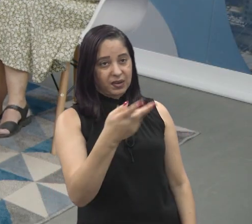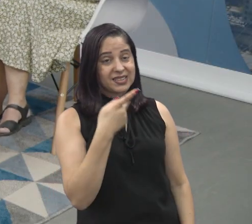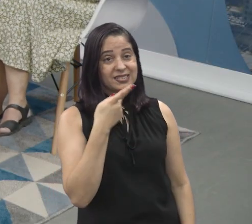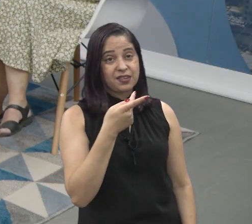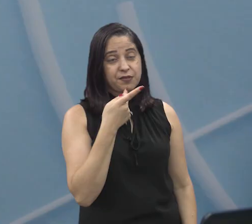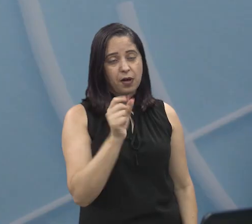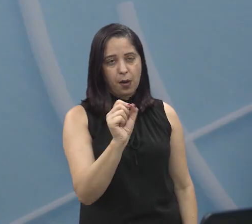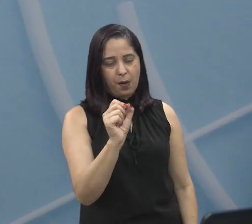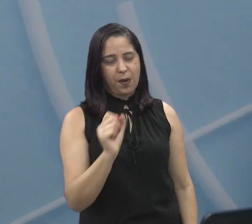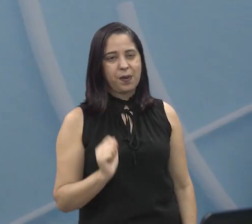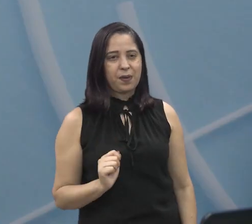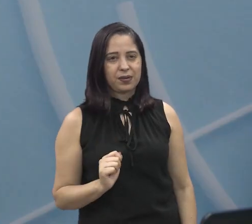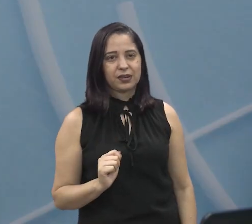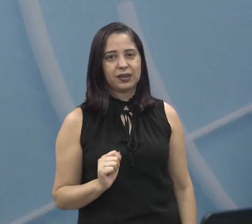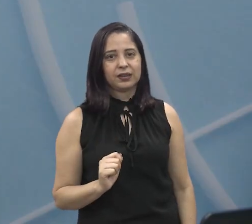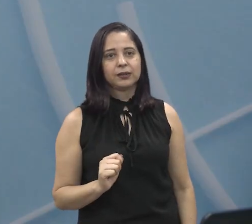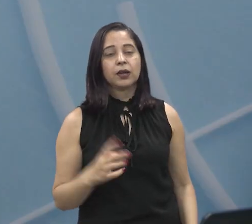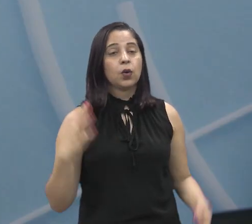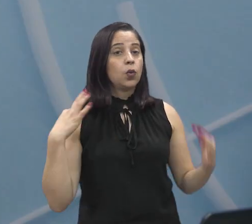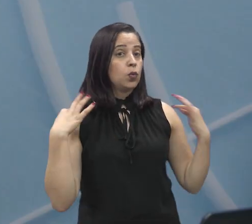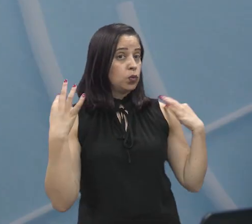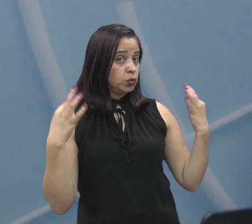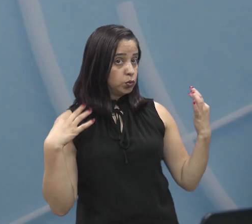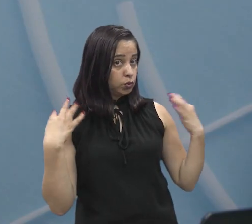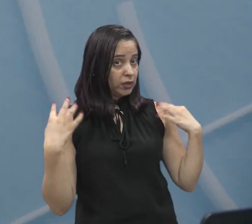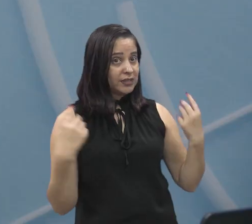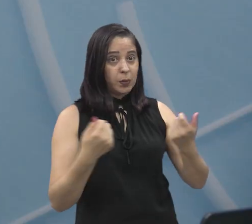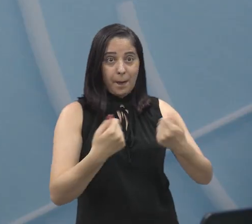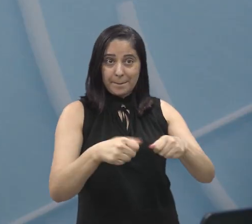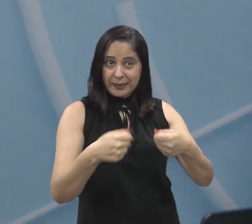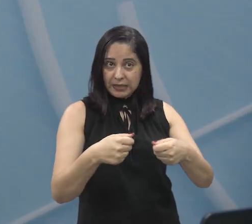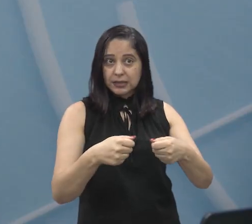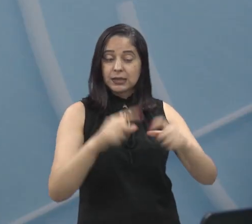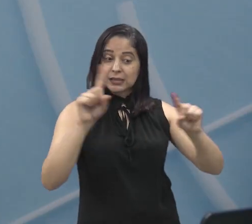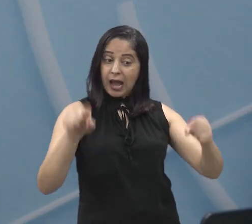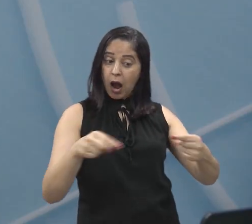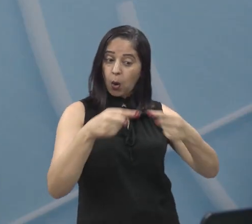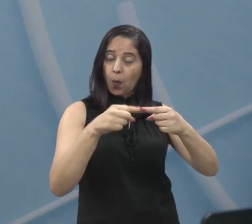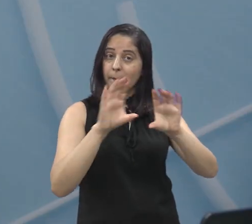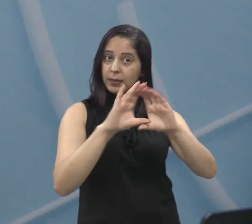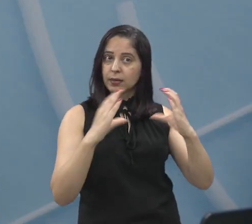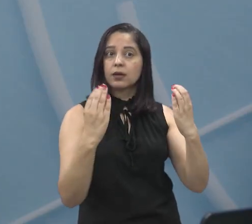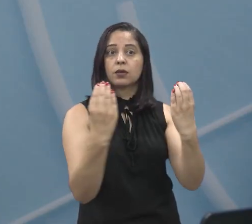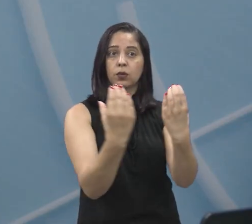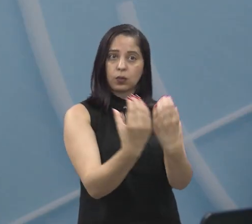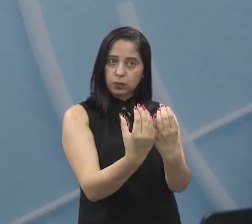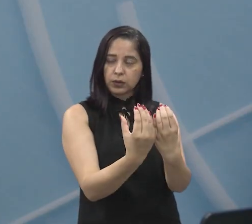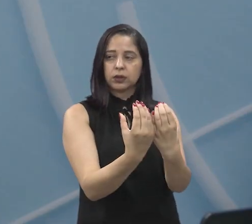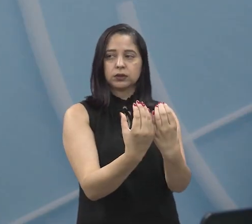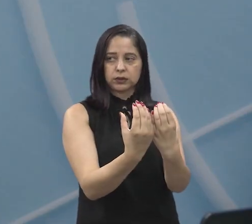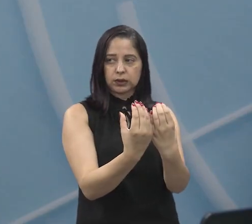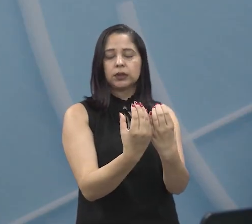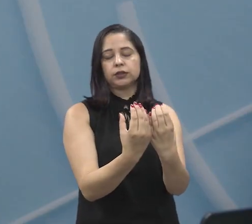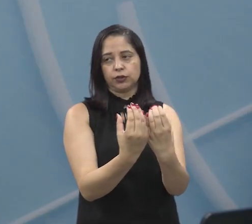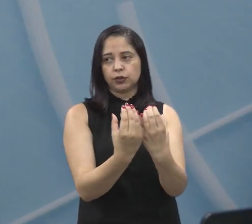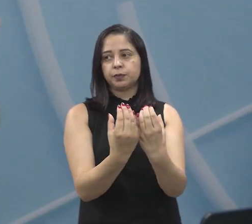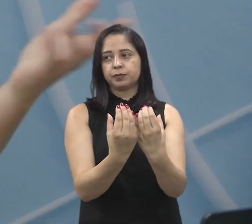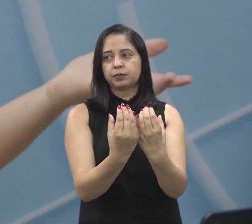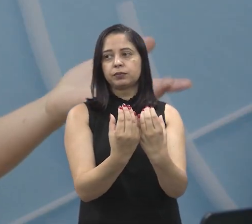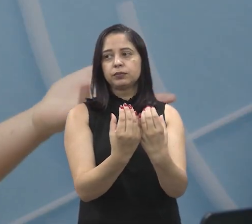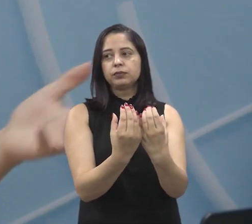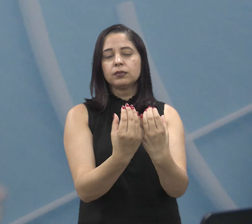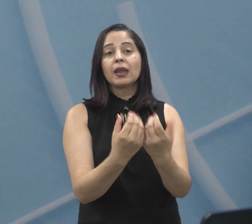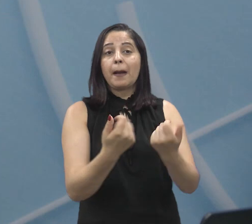reforçou bastante aqui no programa de hoje que o turismo ele tem de ser bom, né, para a comunidade ali, né, do entorno, né,